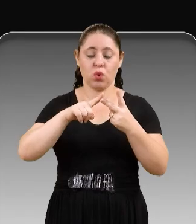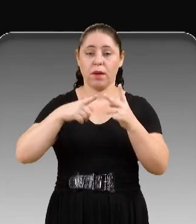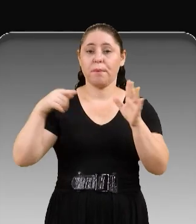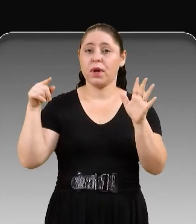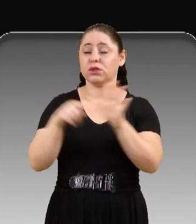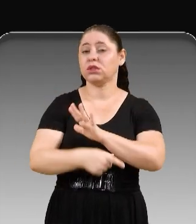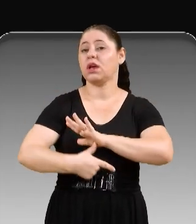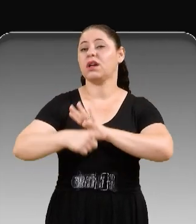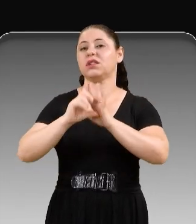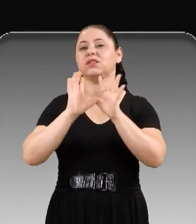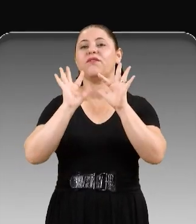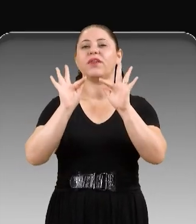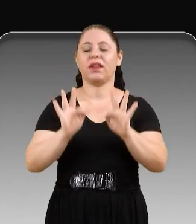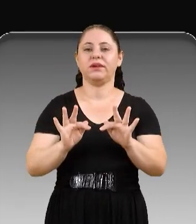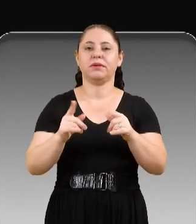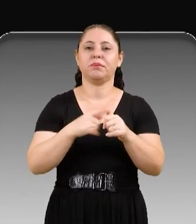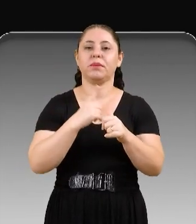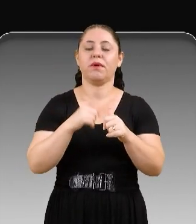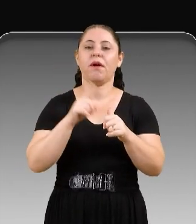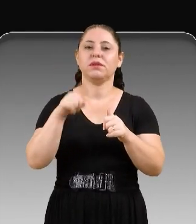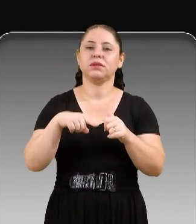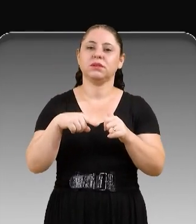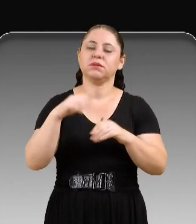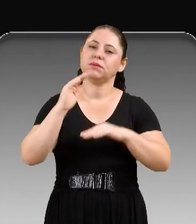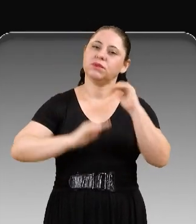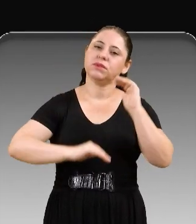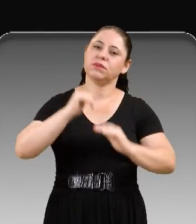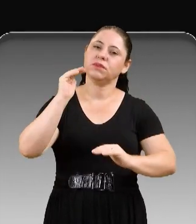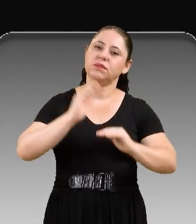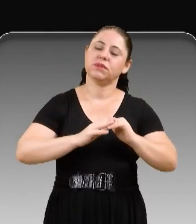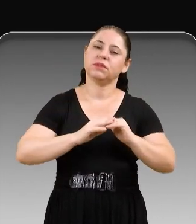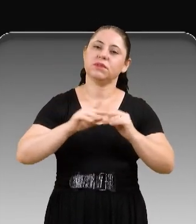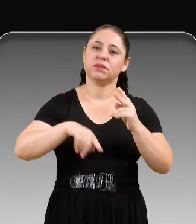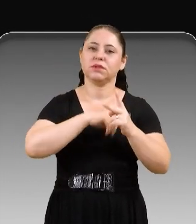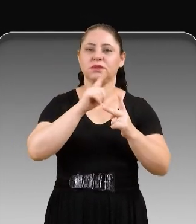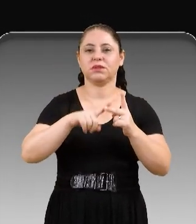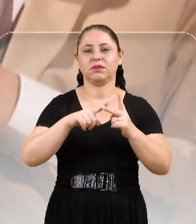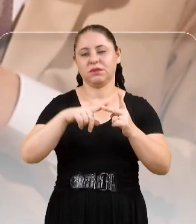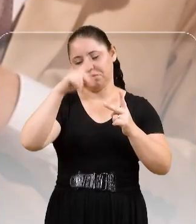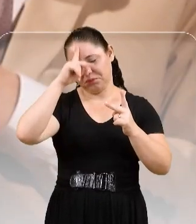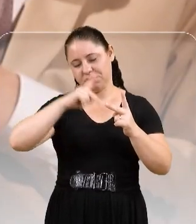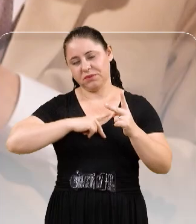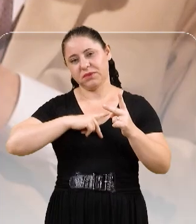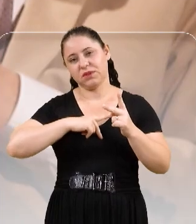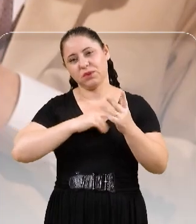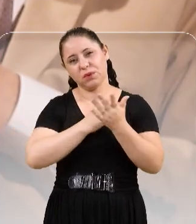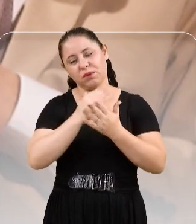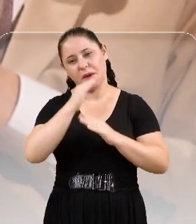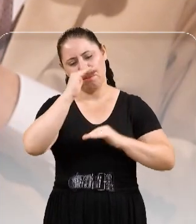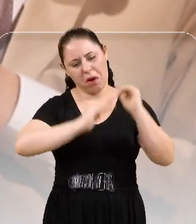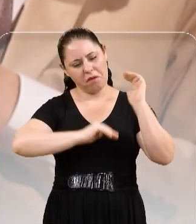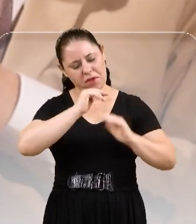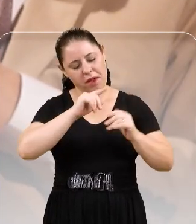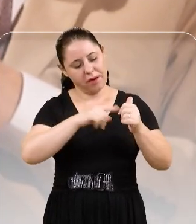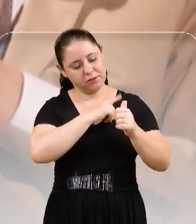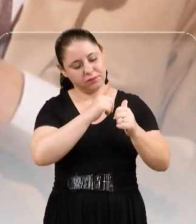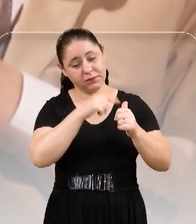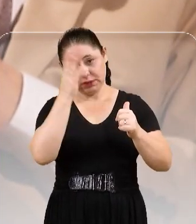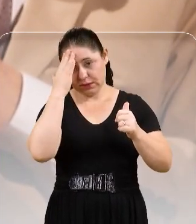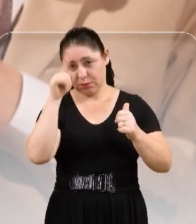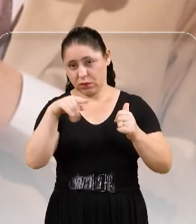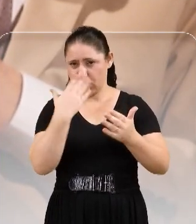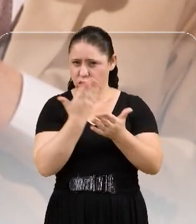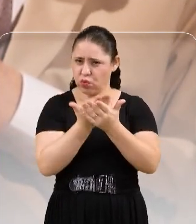mais duas perguntas antes da gente finalizar o programa. A primeira é mais profissional e a segunda é mais pessoal. Eu vou começar pela mais